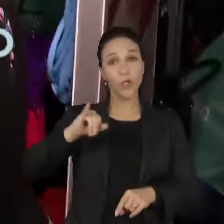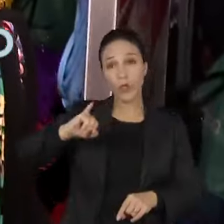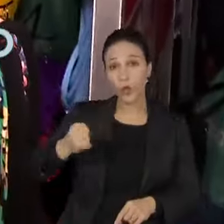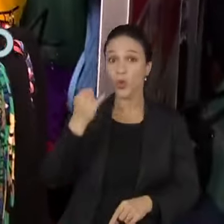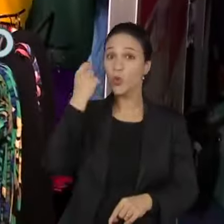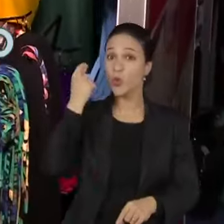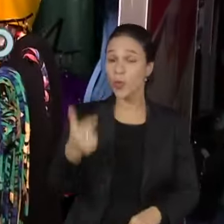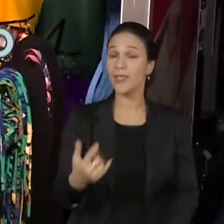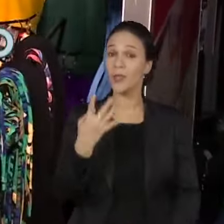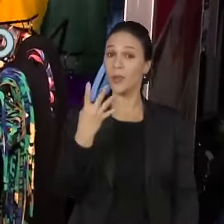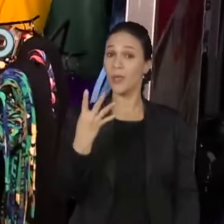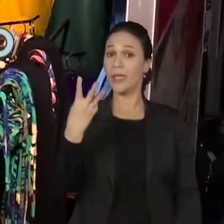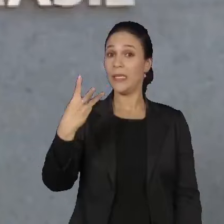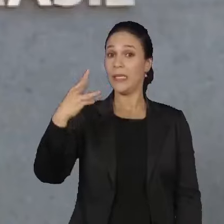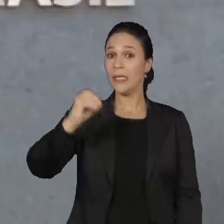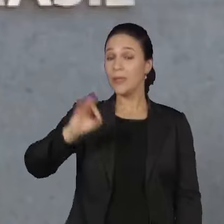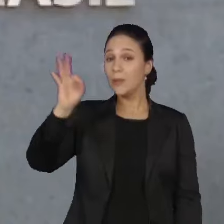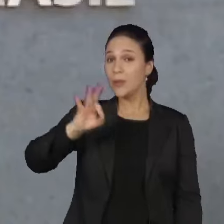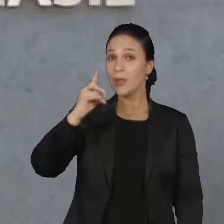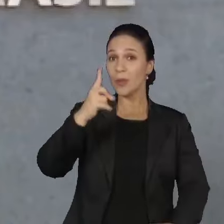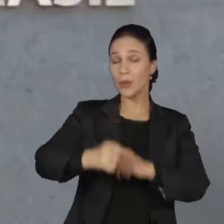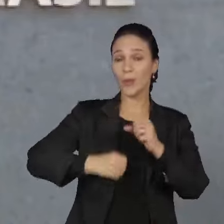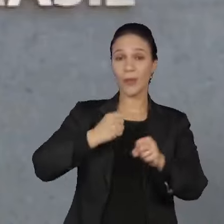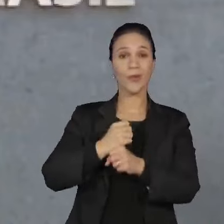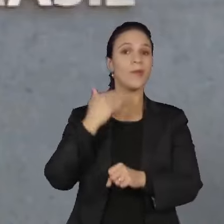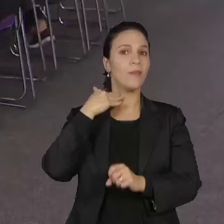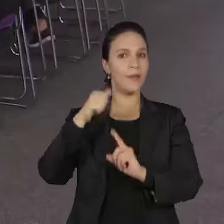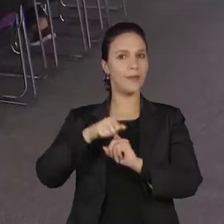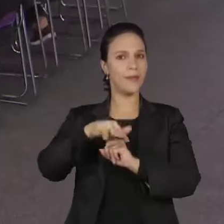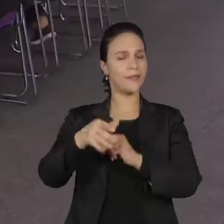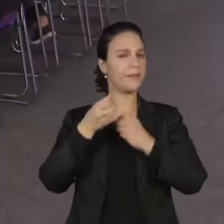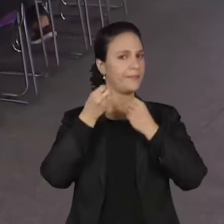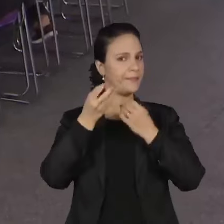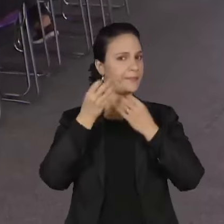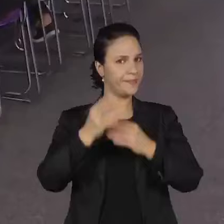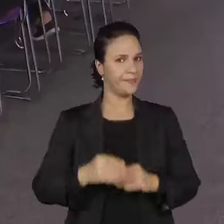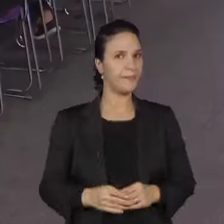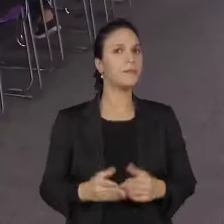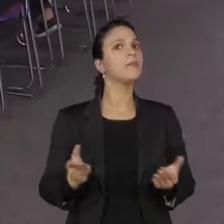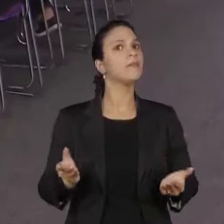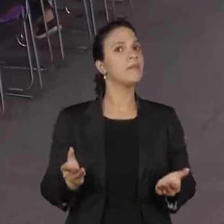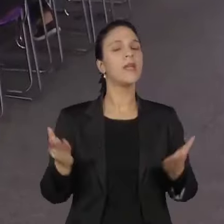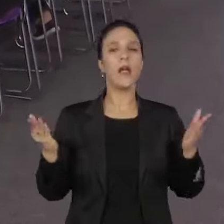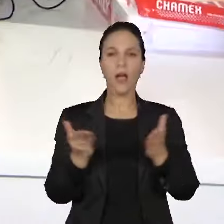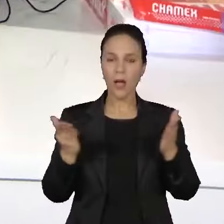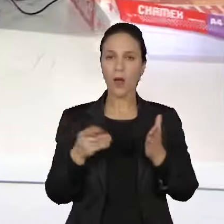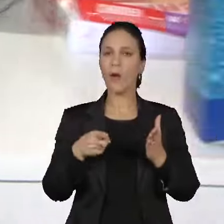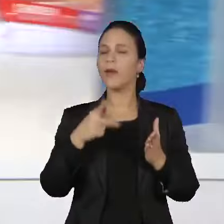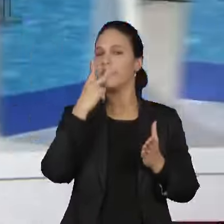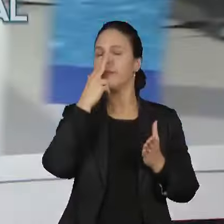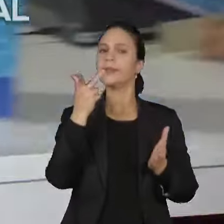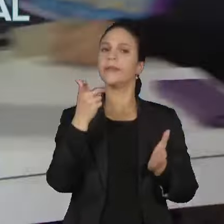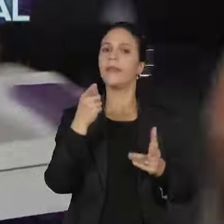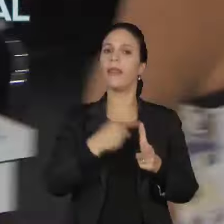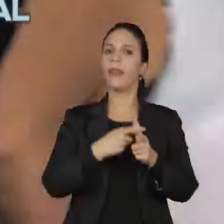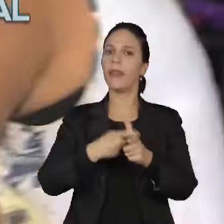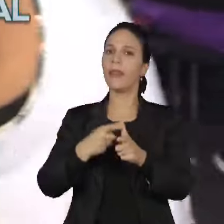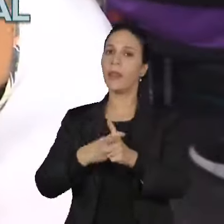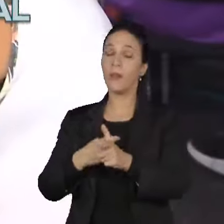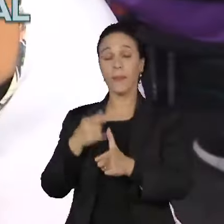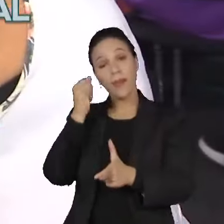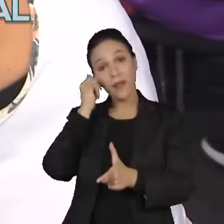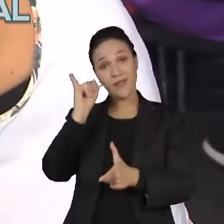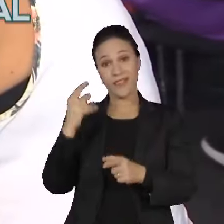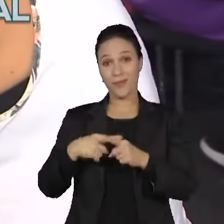quase 430% ao ano, de acordo com o Banco Central. Um passo firme para a inadimplência. Talvez isso explique o fato